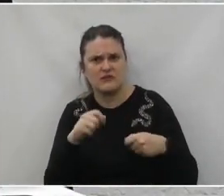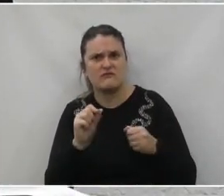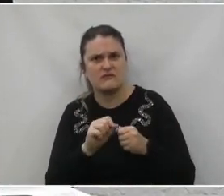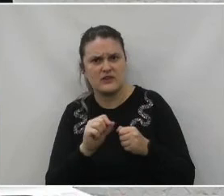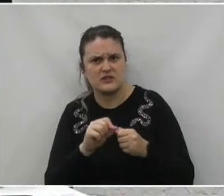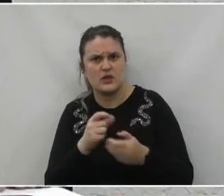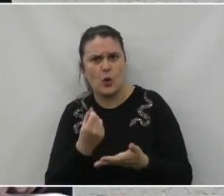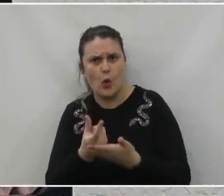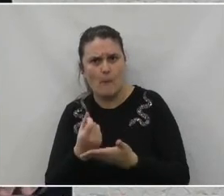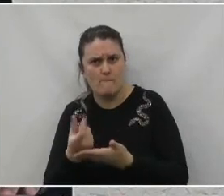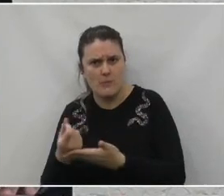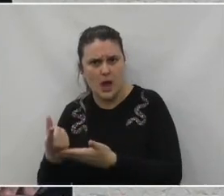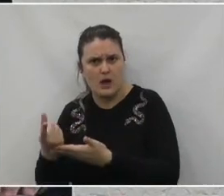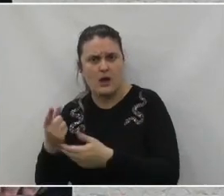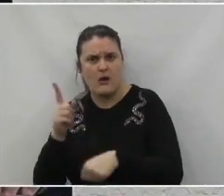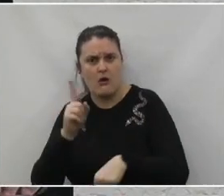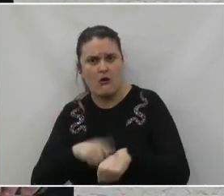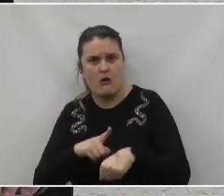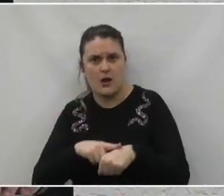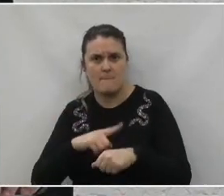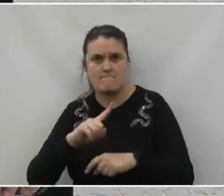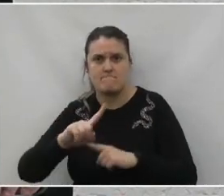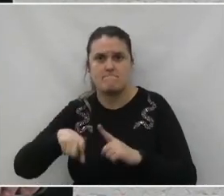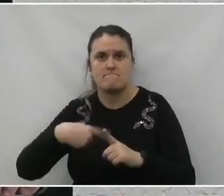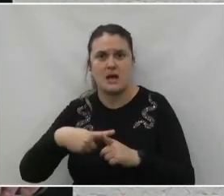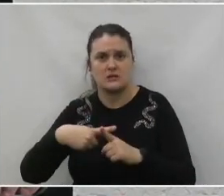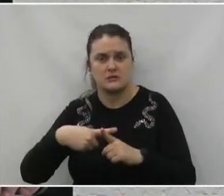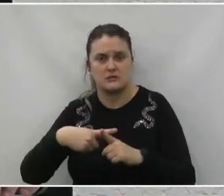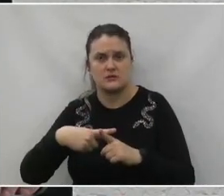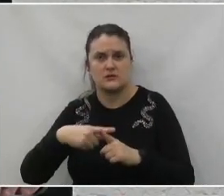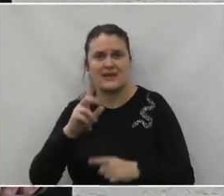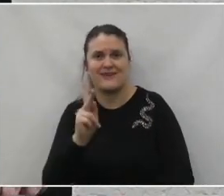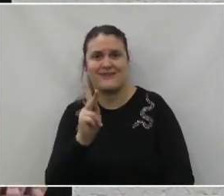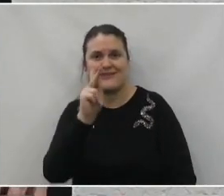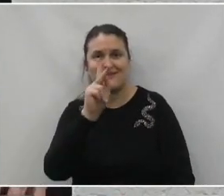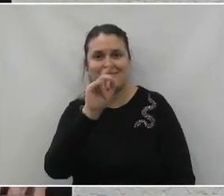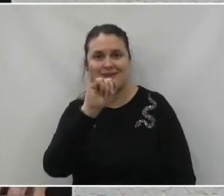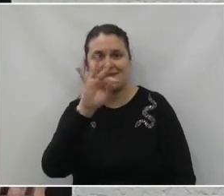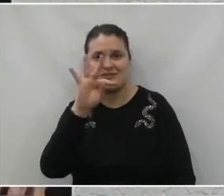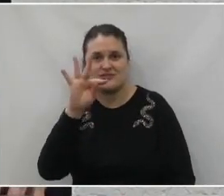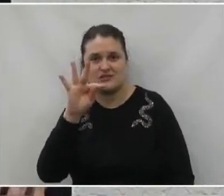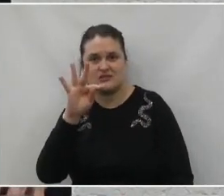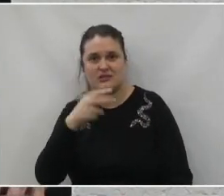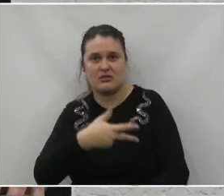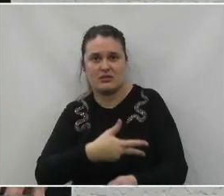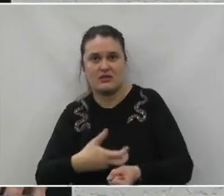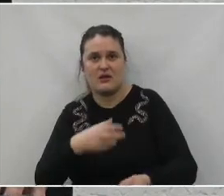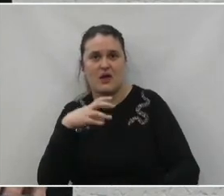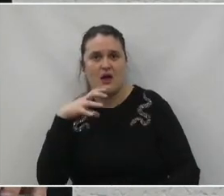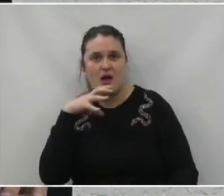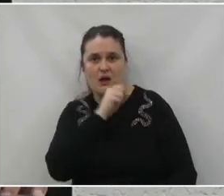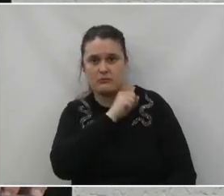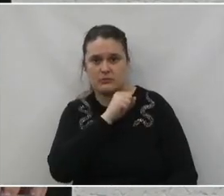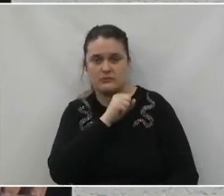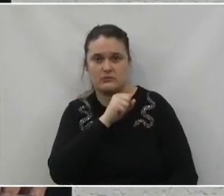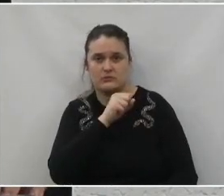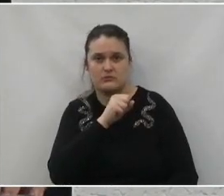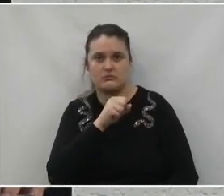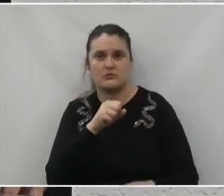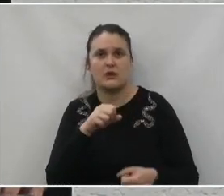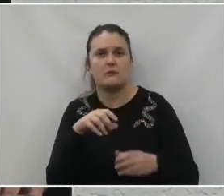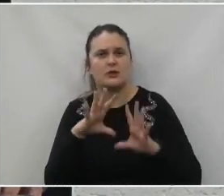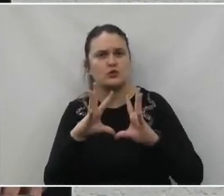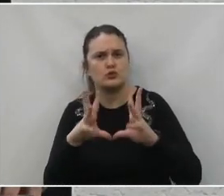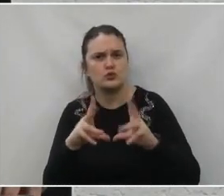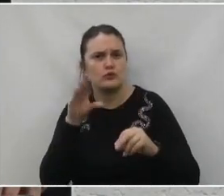efetuada a compra, de maneira imediata, de kits de testes rápidos para serem disponibilizados aos servidores da